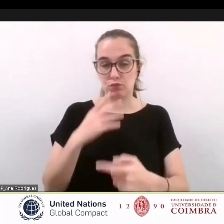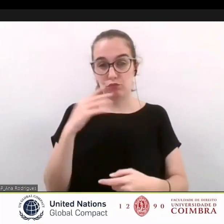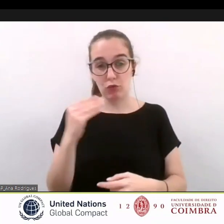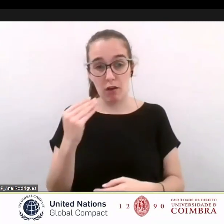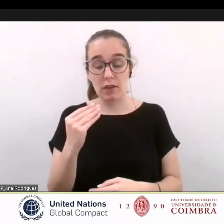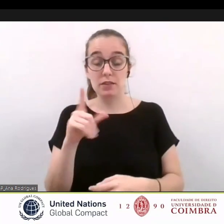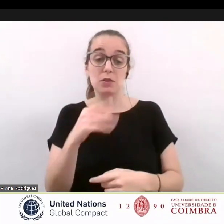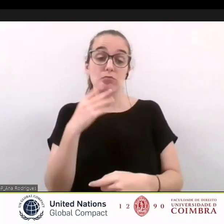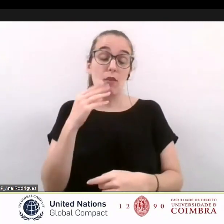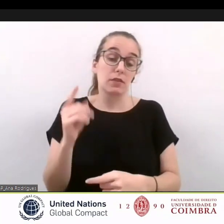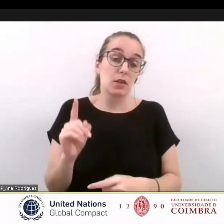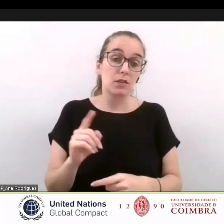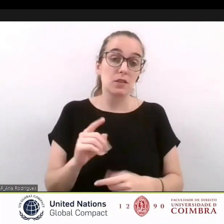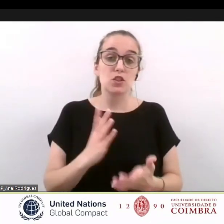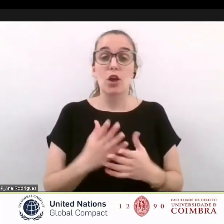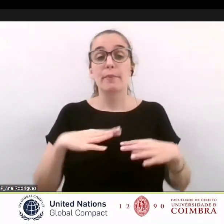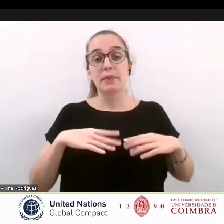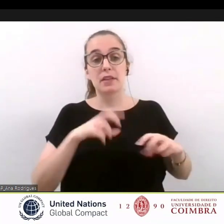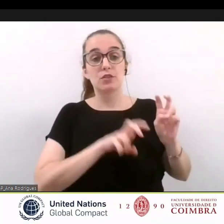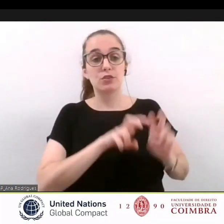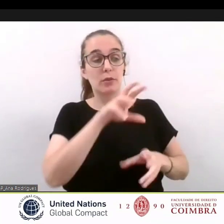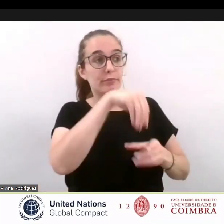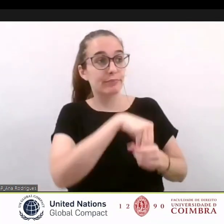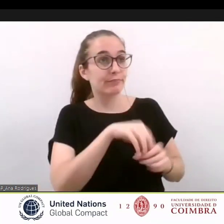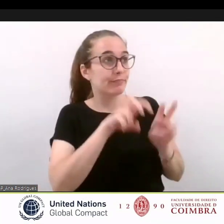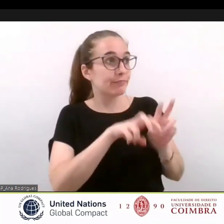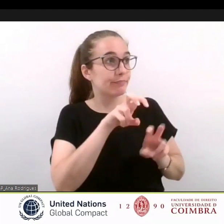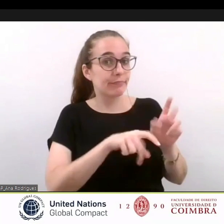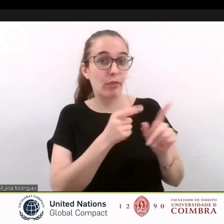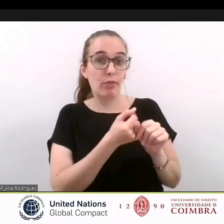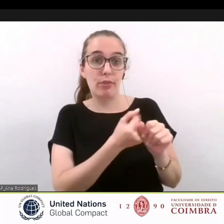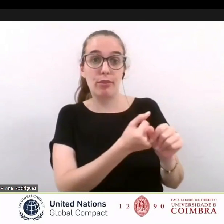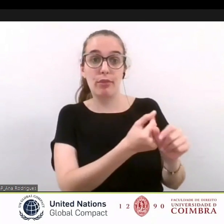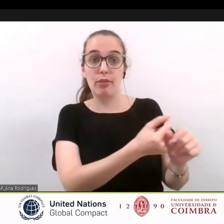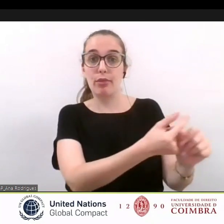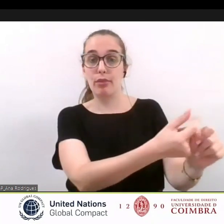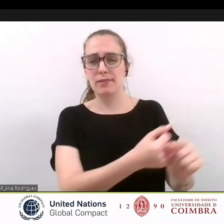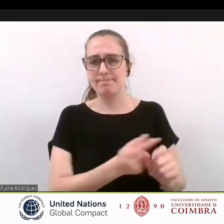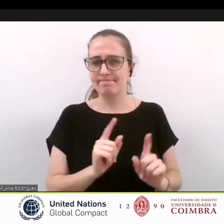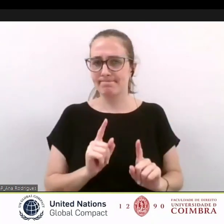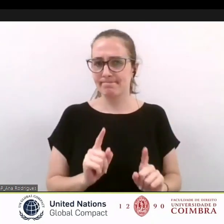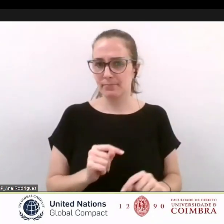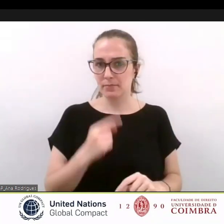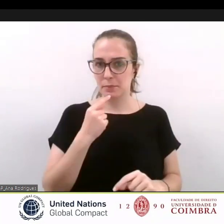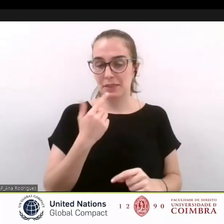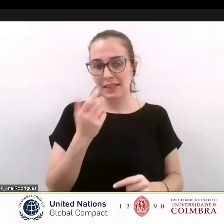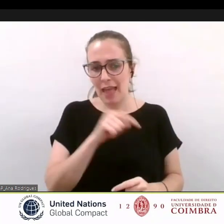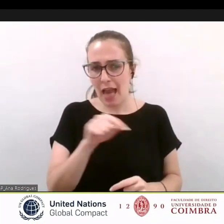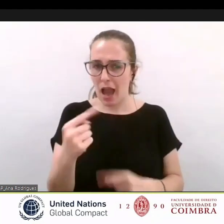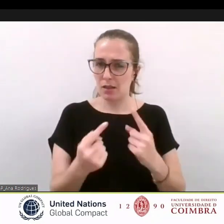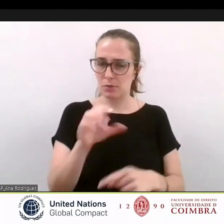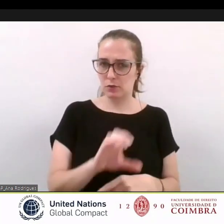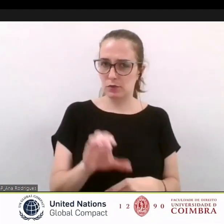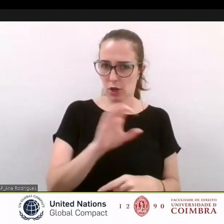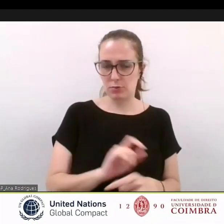os menos jovens do que engrenar aí numa atitude consumista como é habitual. Portanto, há formas de